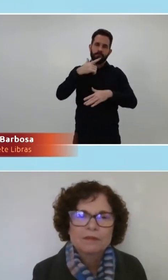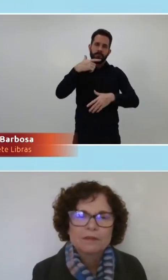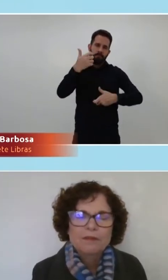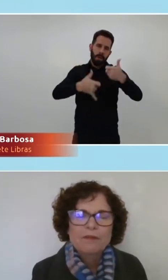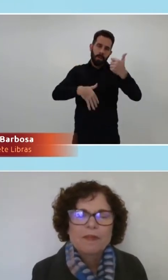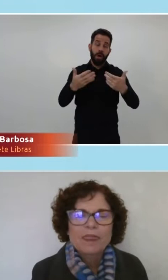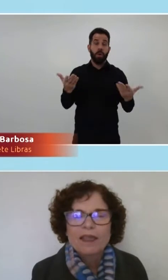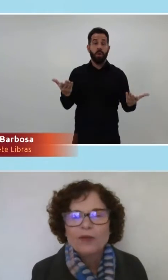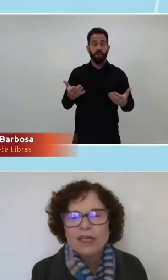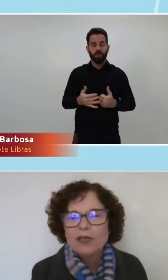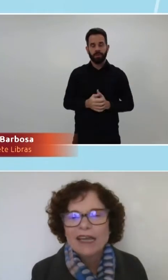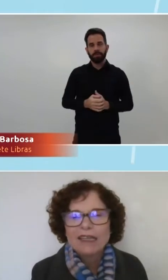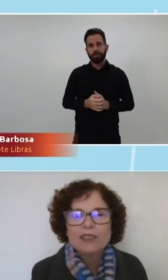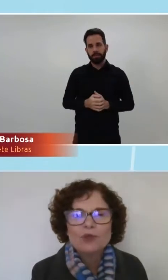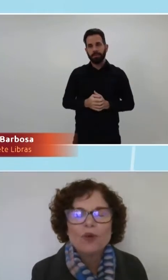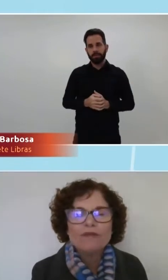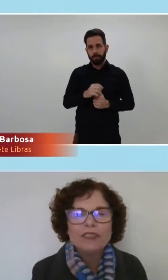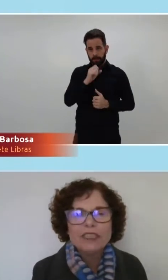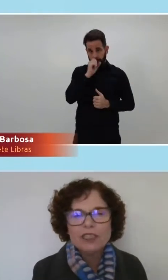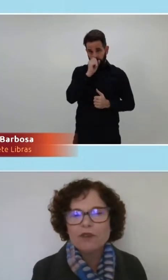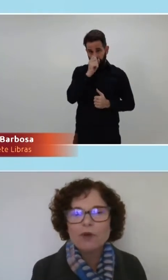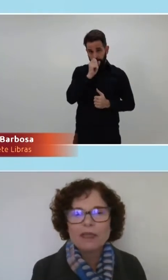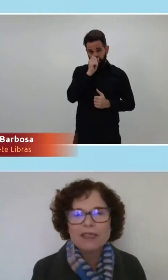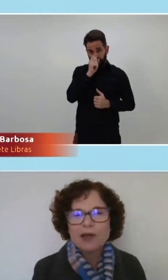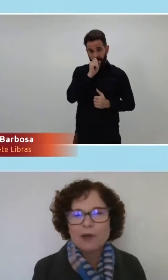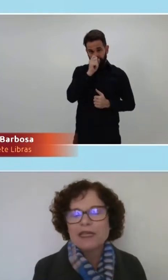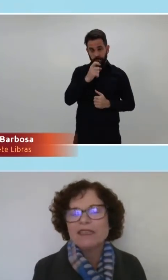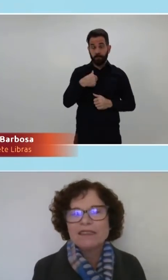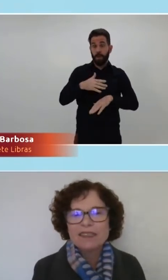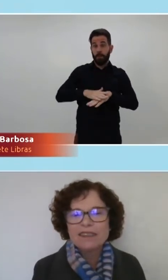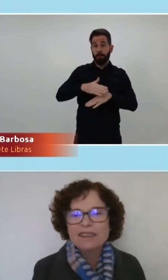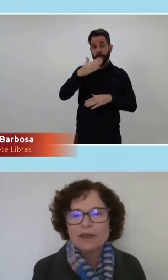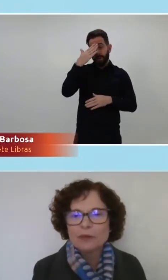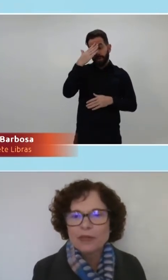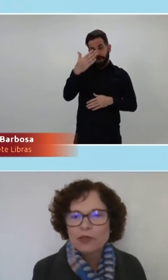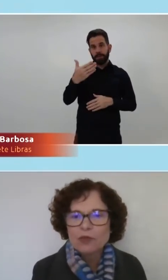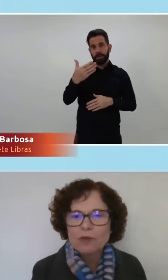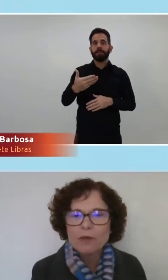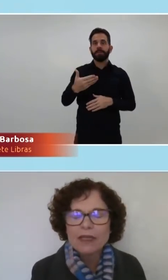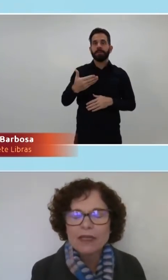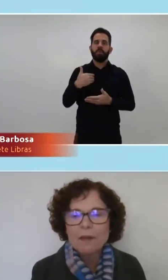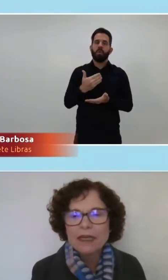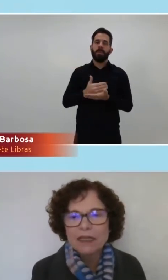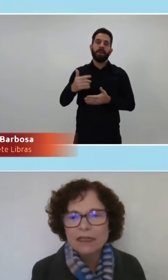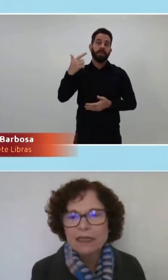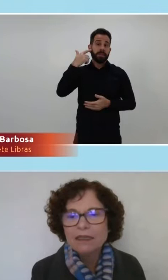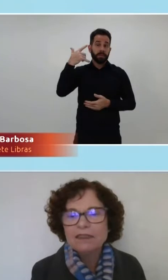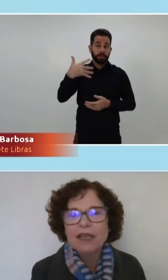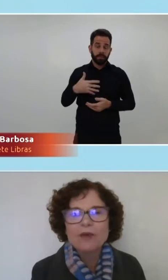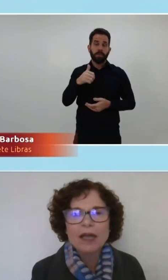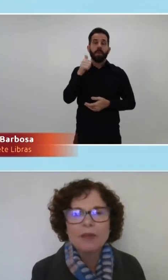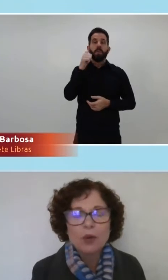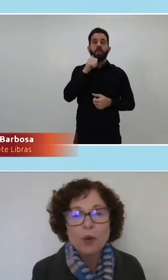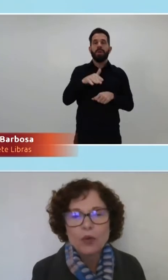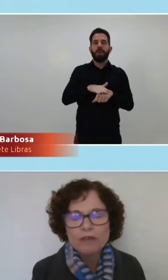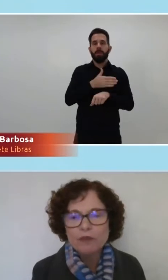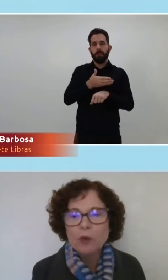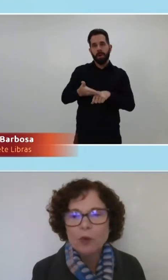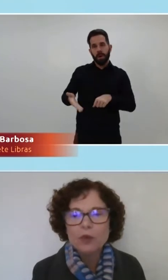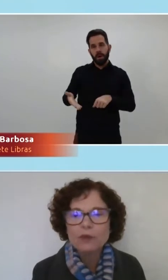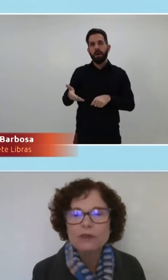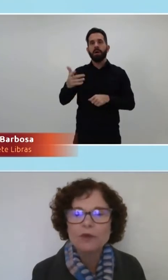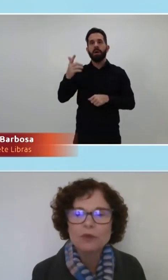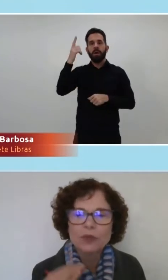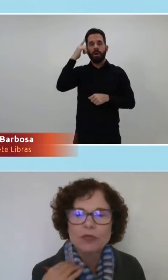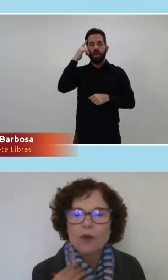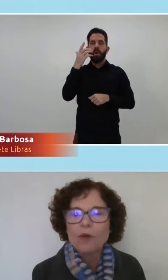hoje. Ok, eu agradeço o convite e vou começar com a minha descrição. Eu sou uma mulher branca, tenho um cabelo ruivo,